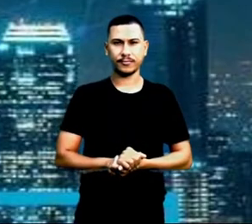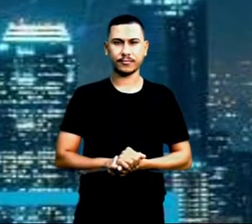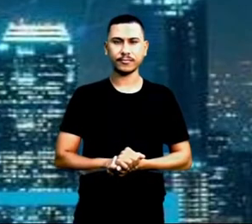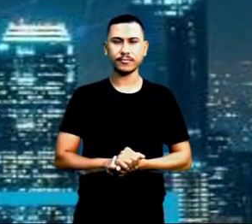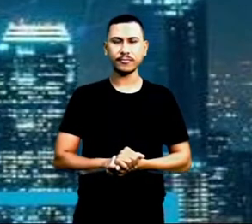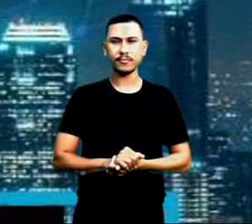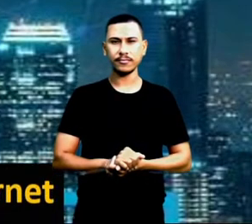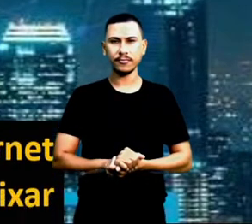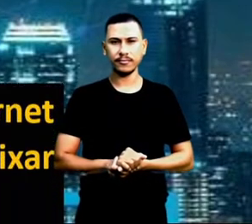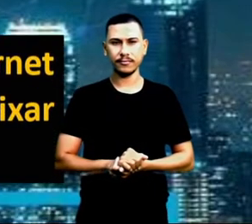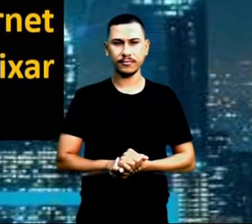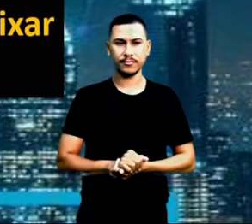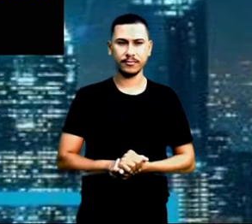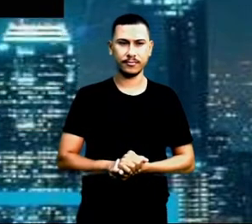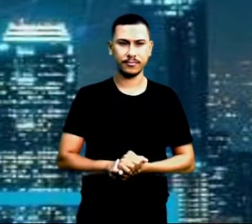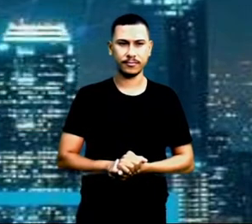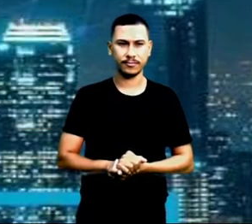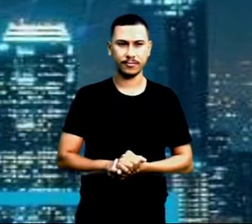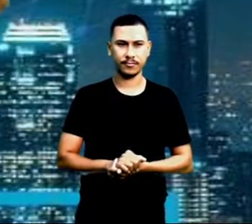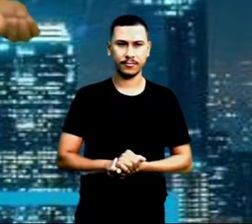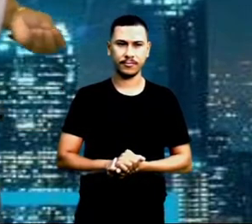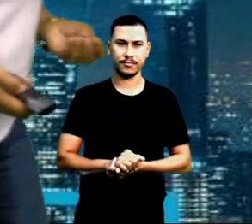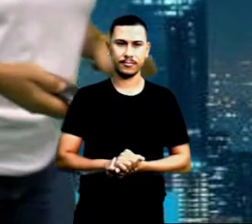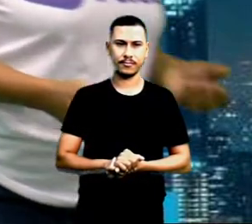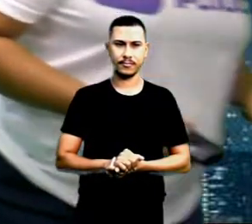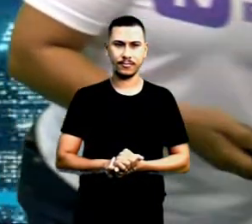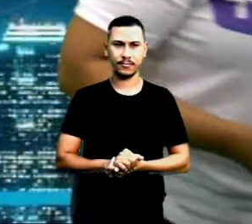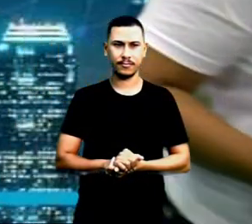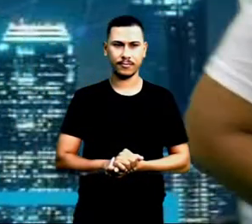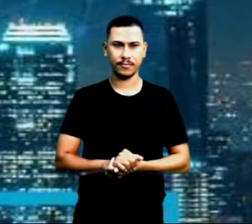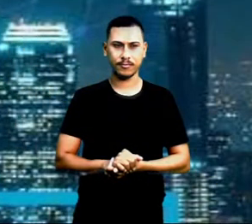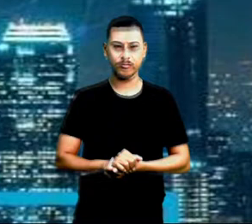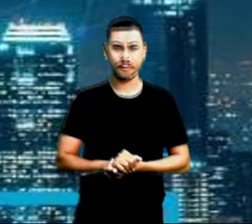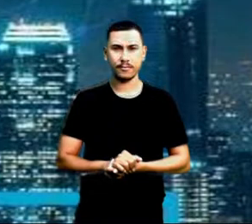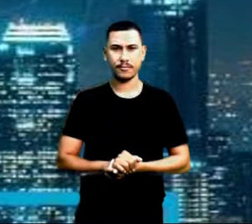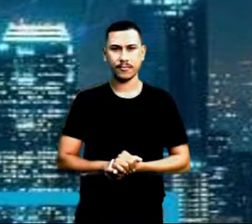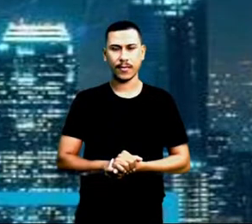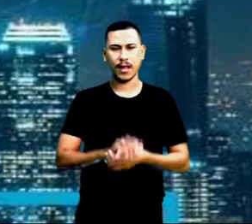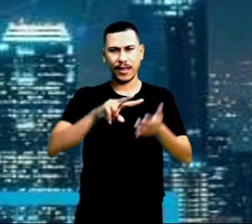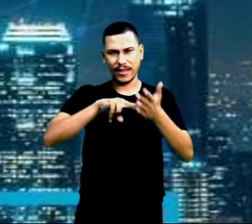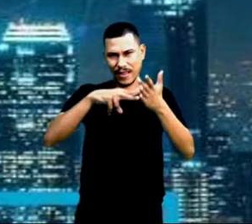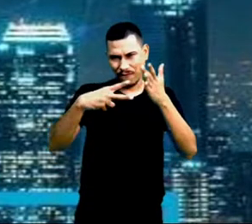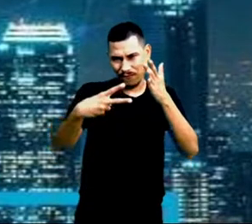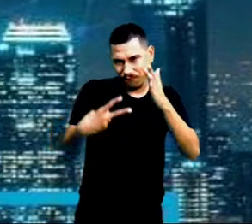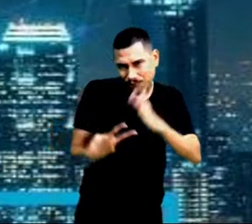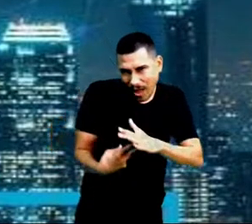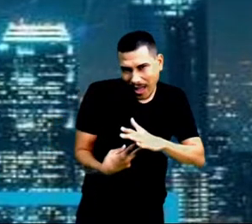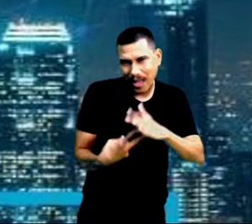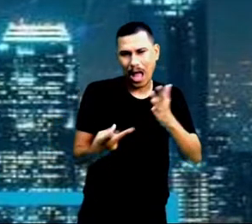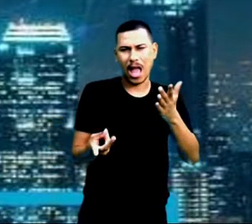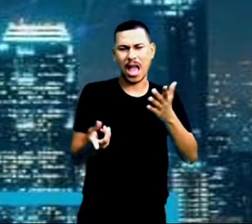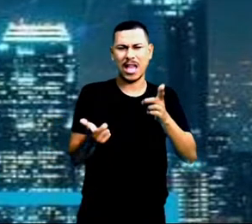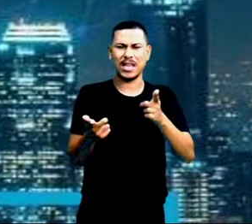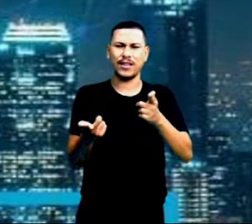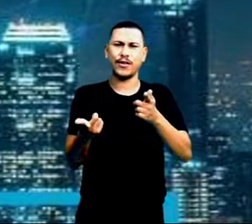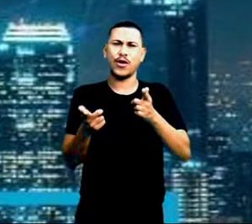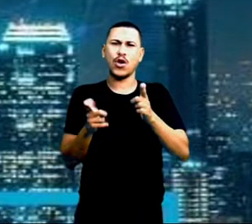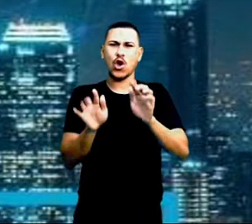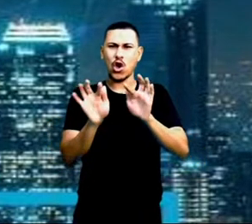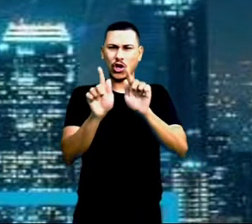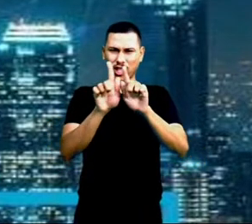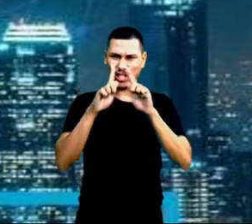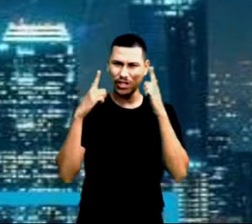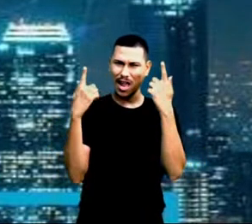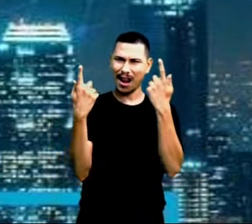5G é justamente a próxima geração de conexão